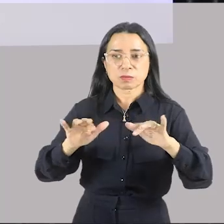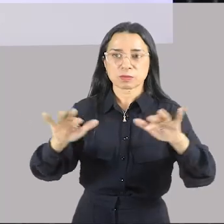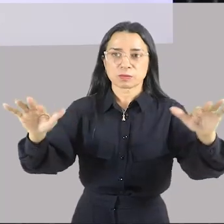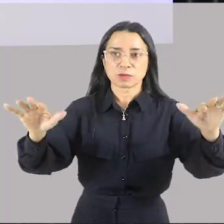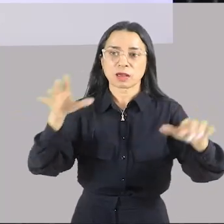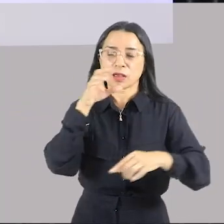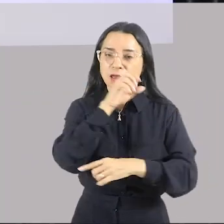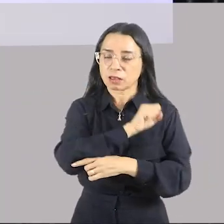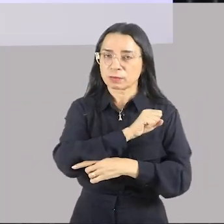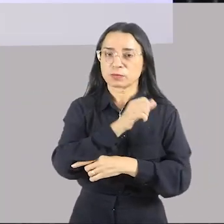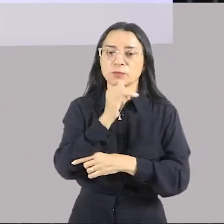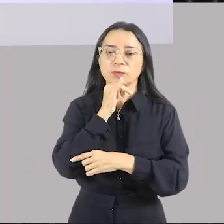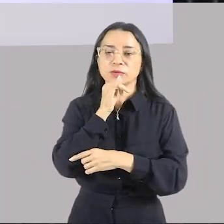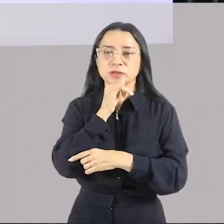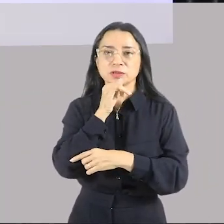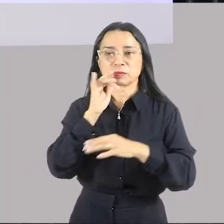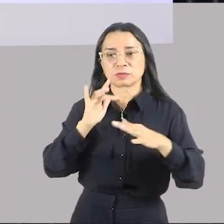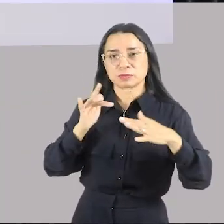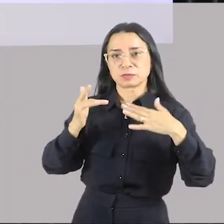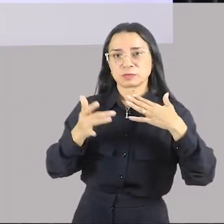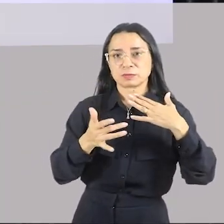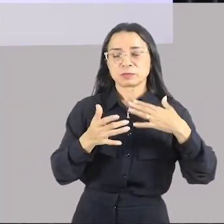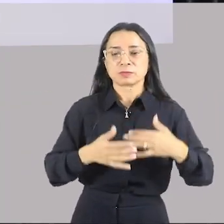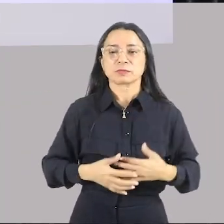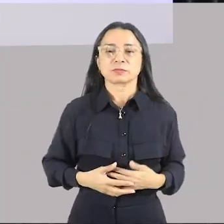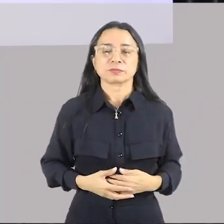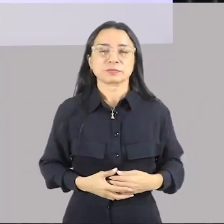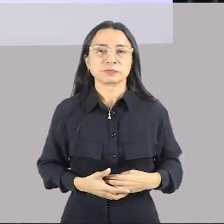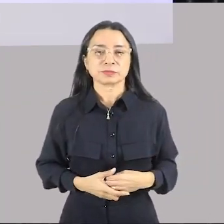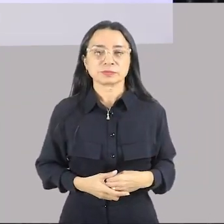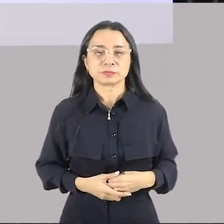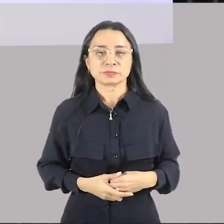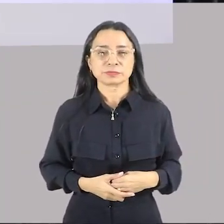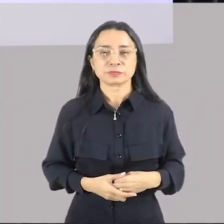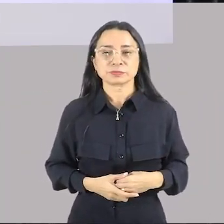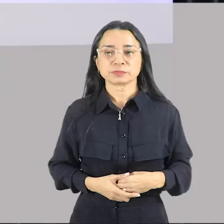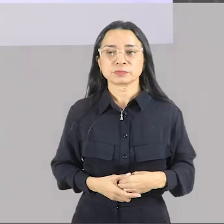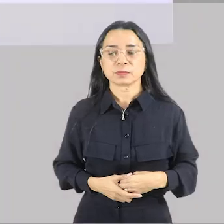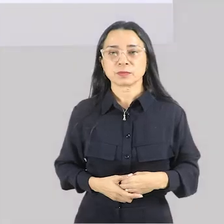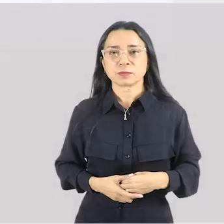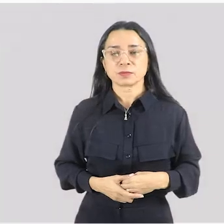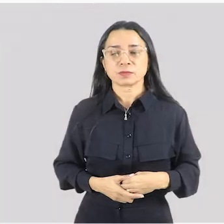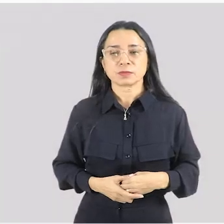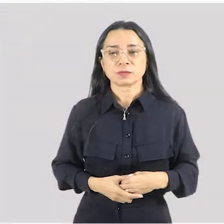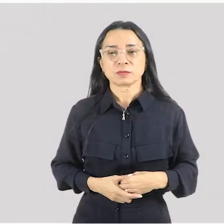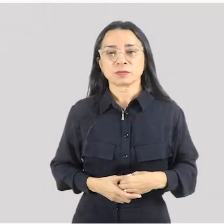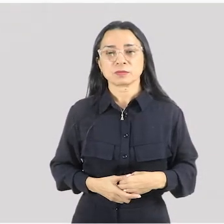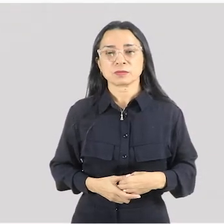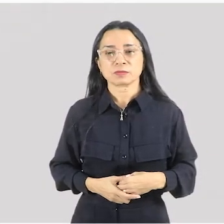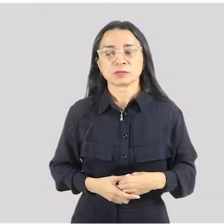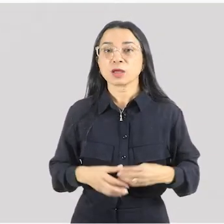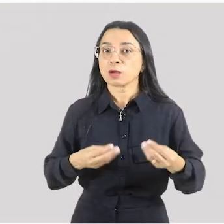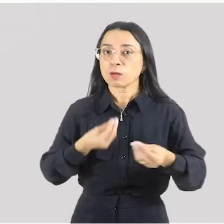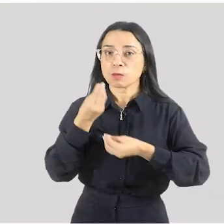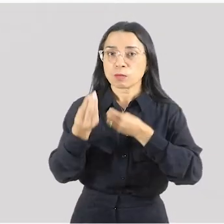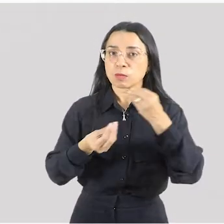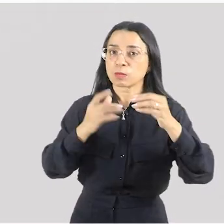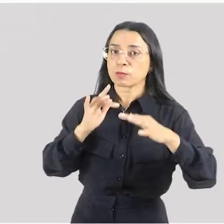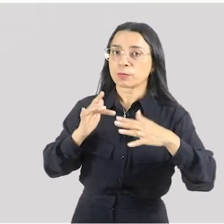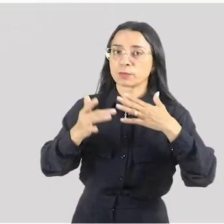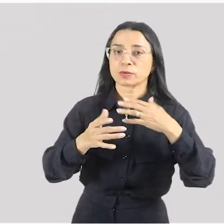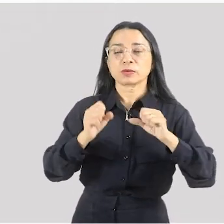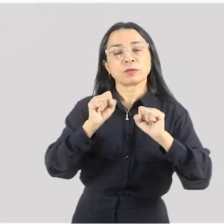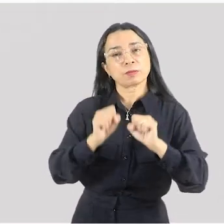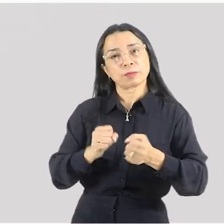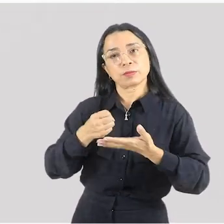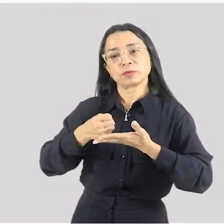muito rapidamente, por exemplo, nas redes sociais. Como a mídia pode auxiliar a democracia? Uma pergunta muito interessante.